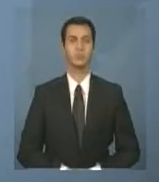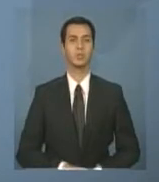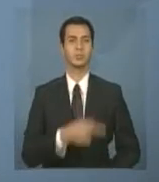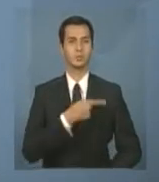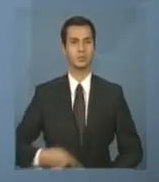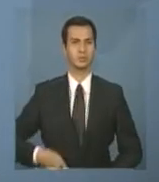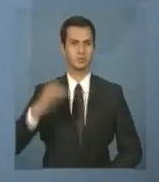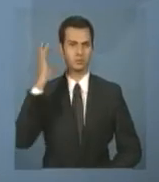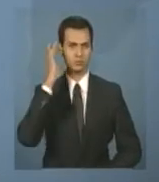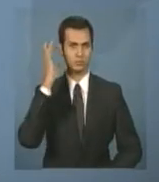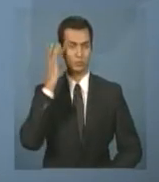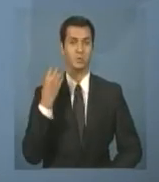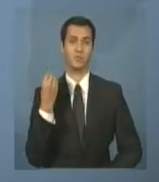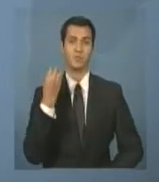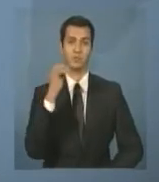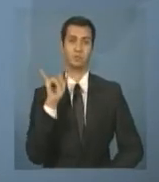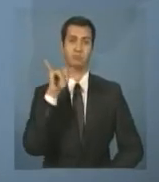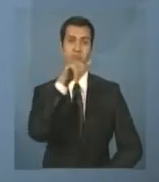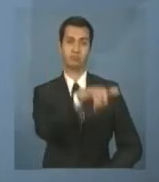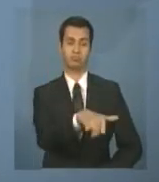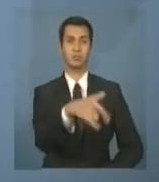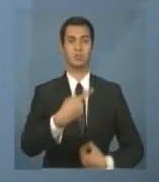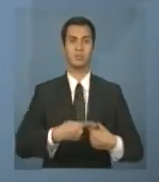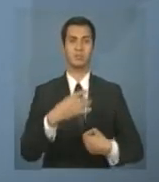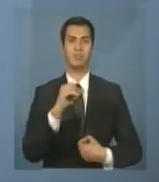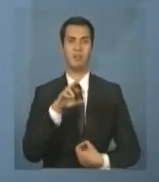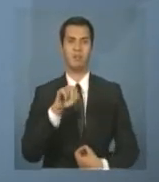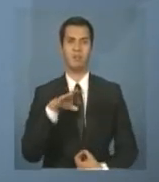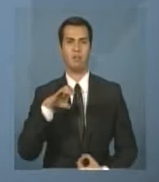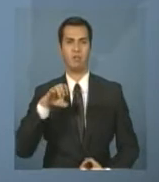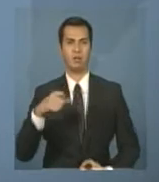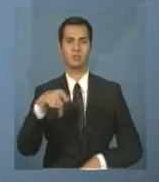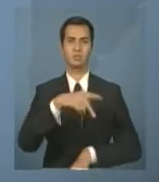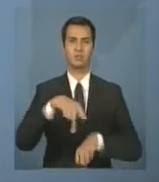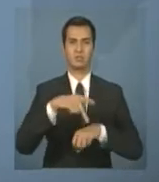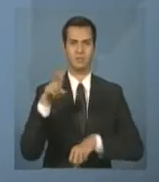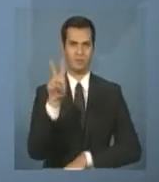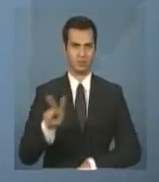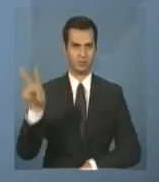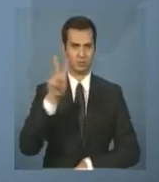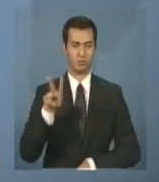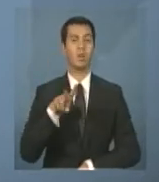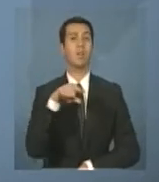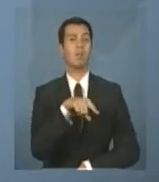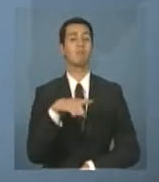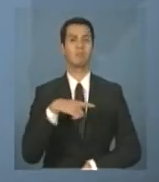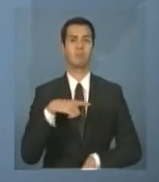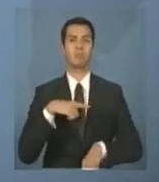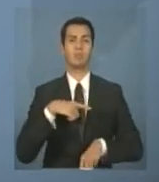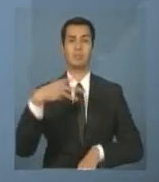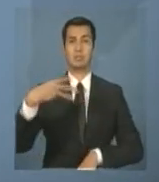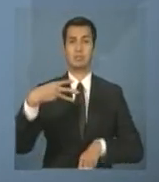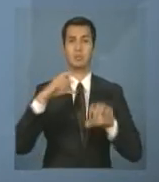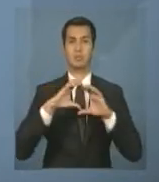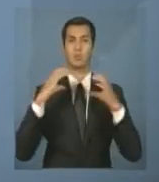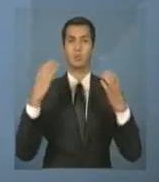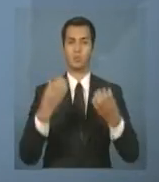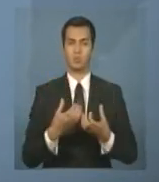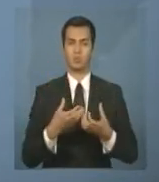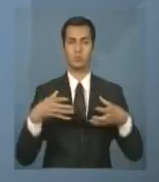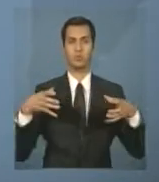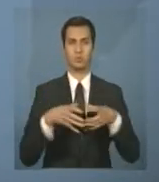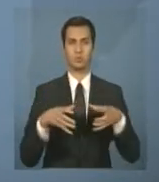A presidenta Dilma Rousseff está viajando para Caracas, Venezuela, onde vai participar da terceira cúpula da América Latina e Caribe sobre